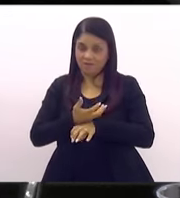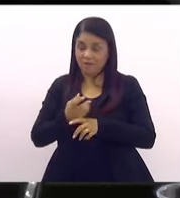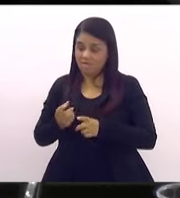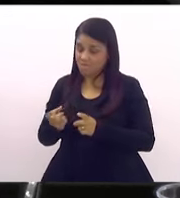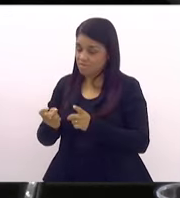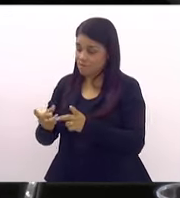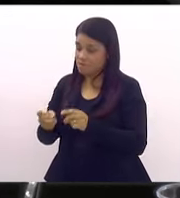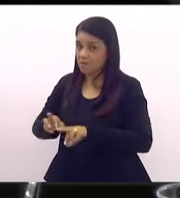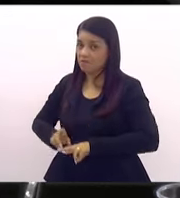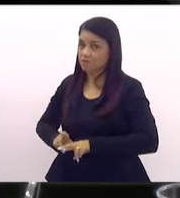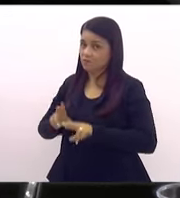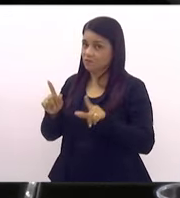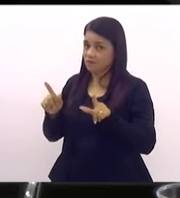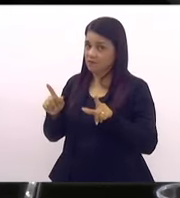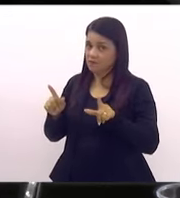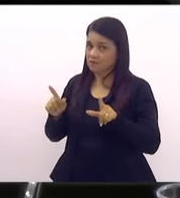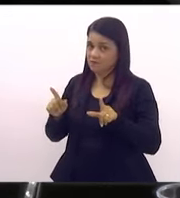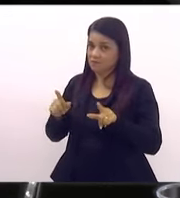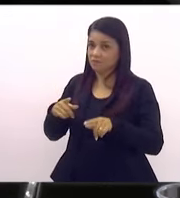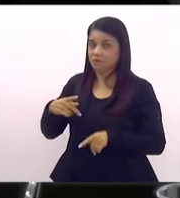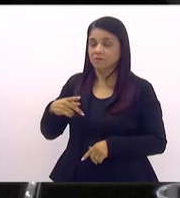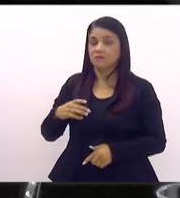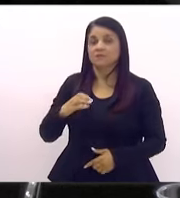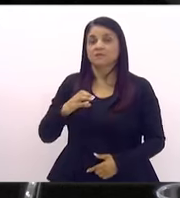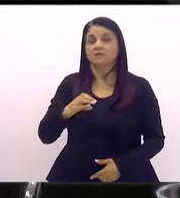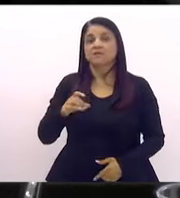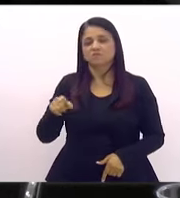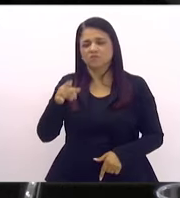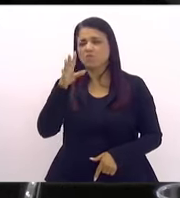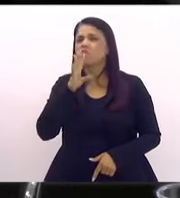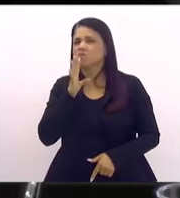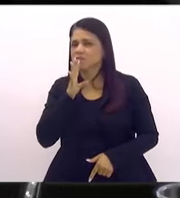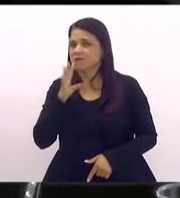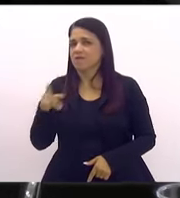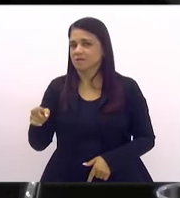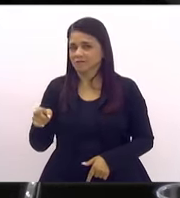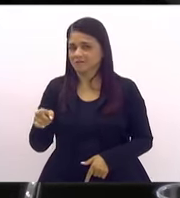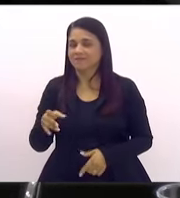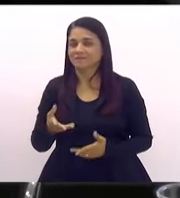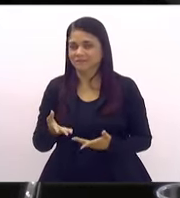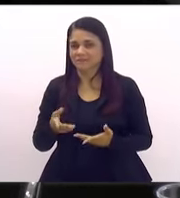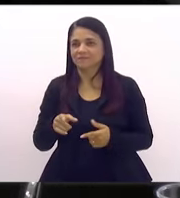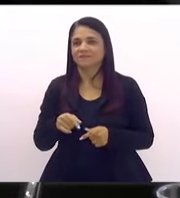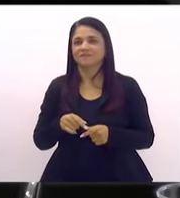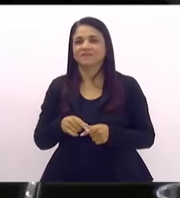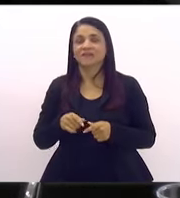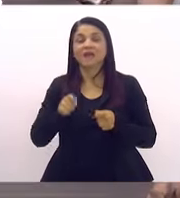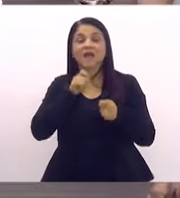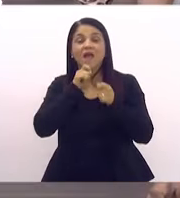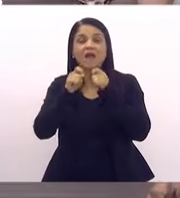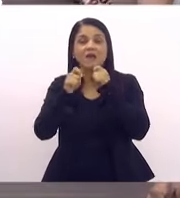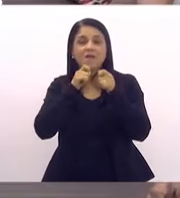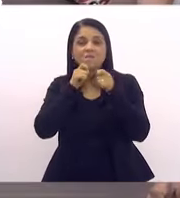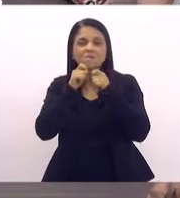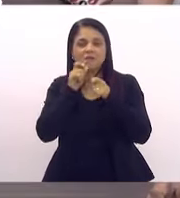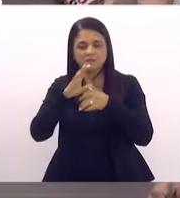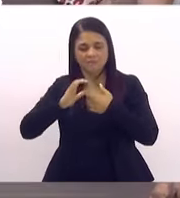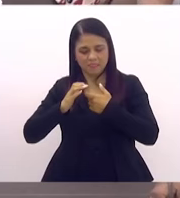coisa. Mas como o senhor tem o CPF, no CPF o senhor entende. É, eu usei o que a imprensa, o termo que a imprensa